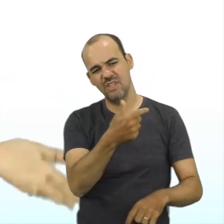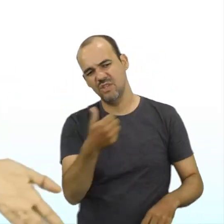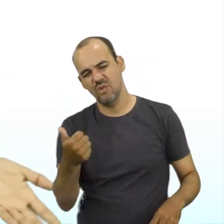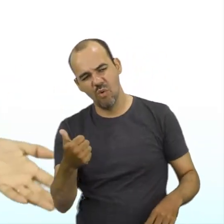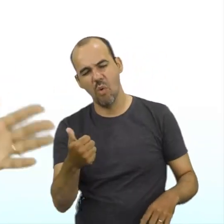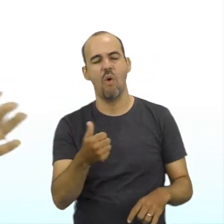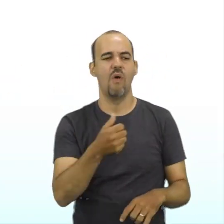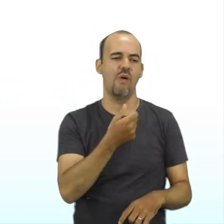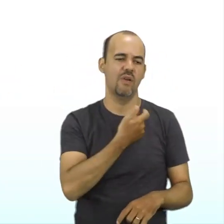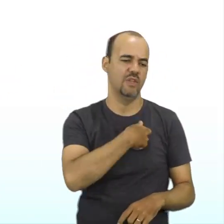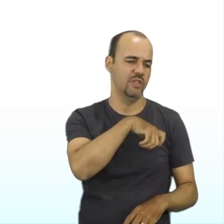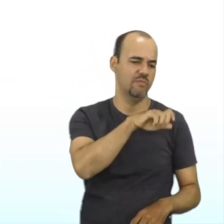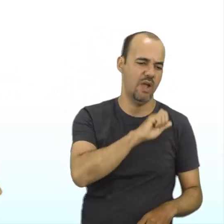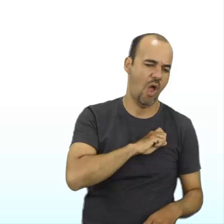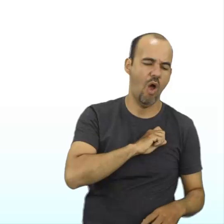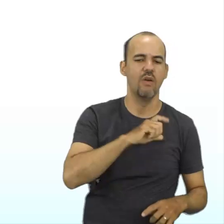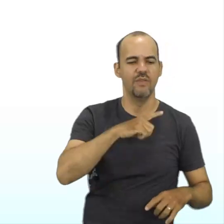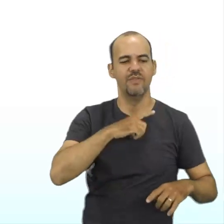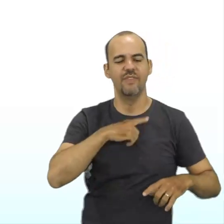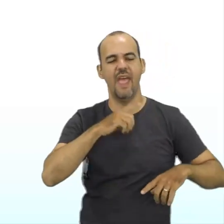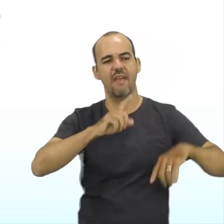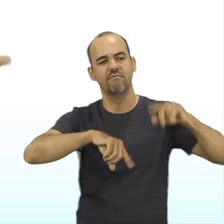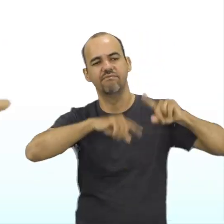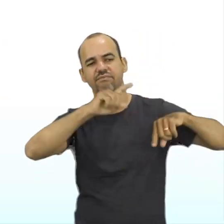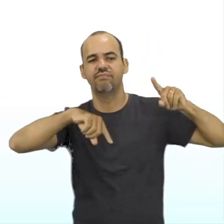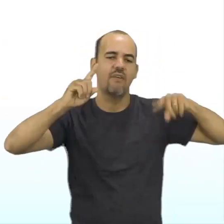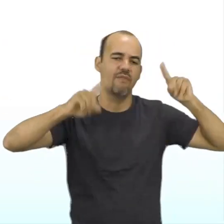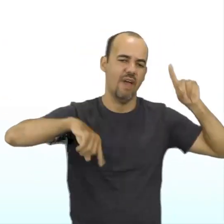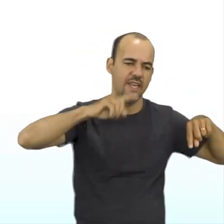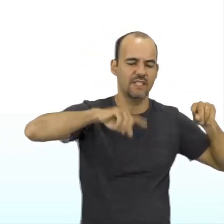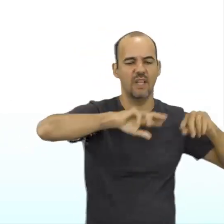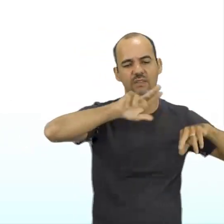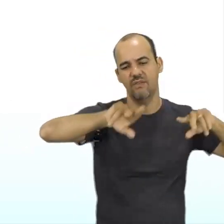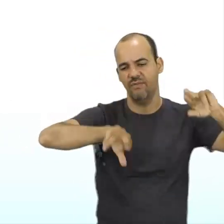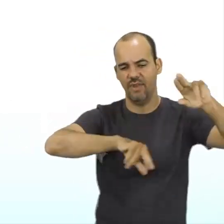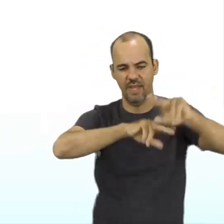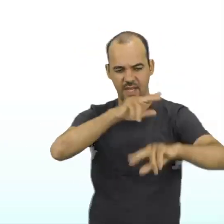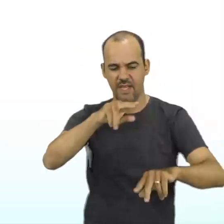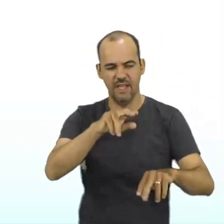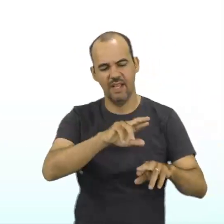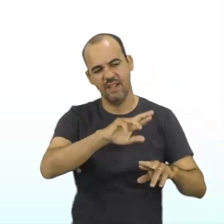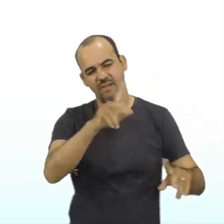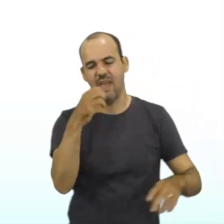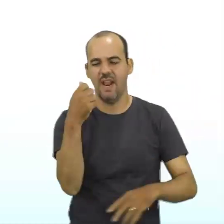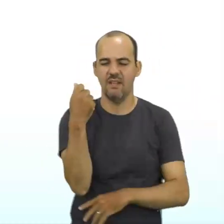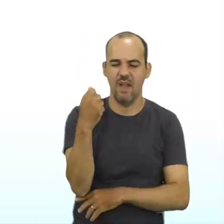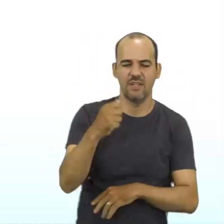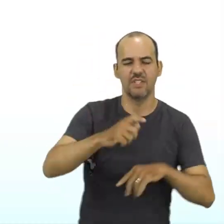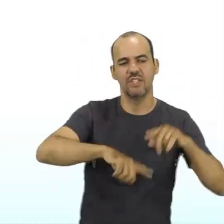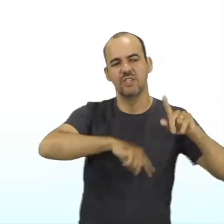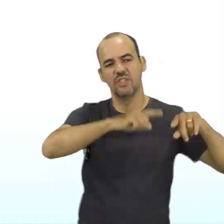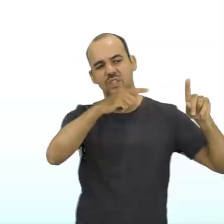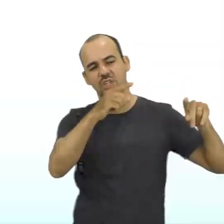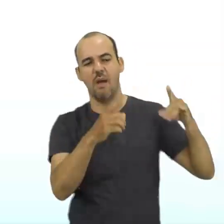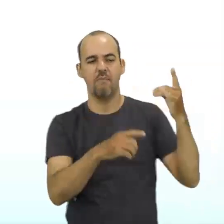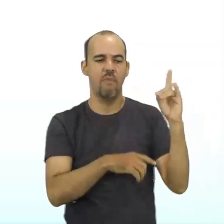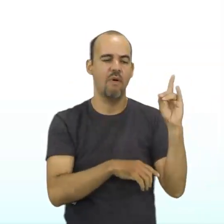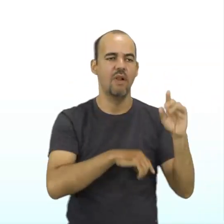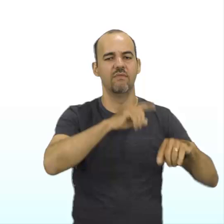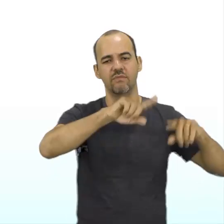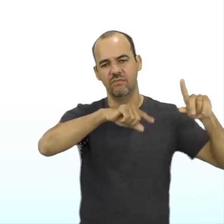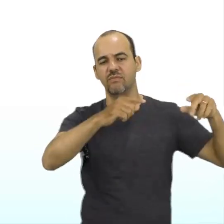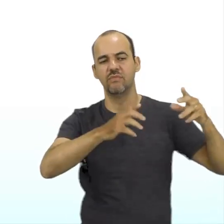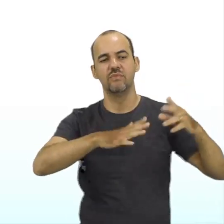ter um acento, né, um sotaque diferente. O sotaque espanhol é diferente do argentino, por aí vai. Só trazendo os conhecimentos adicionais para